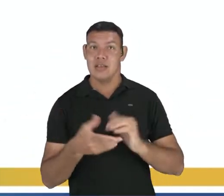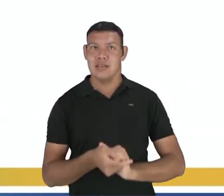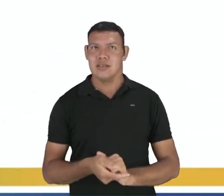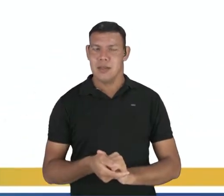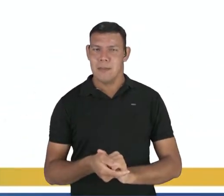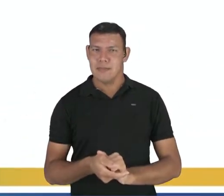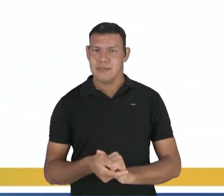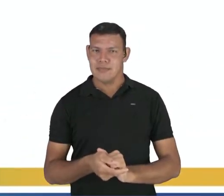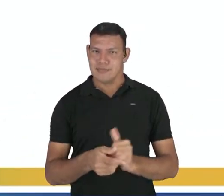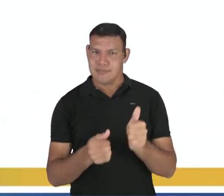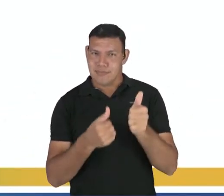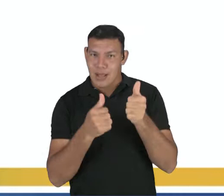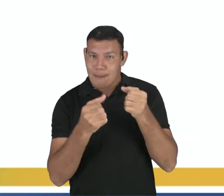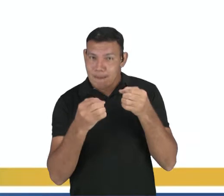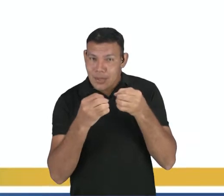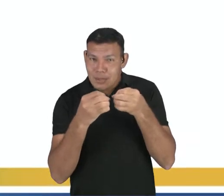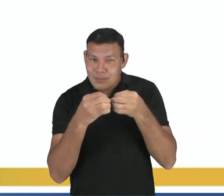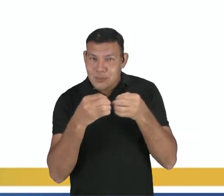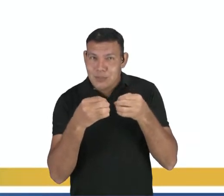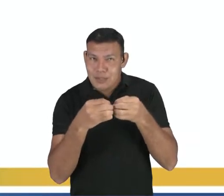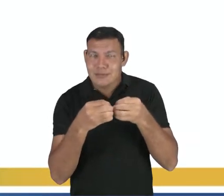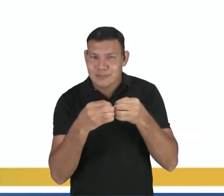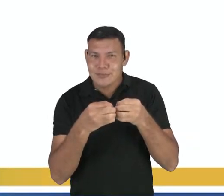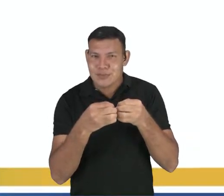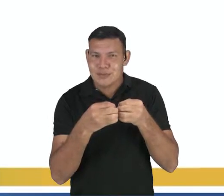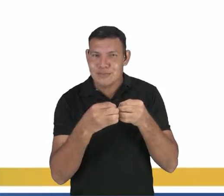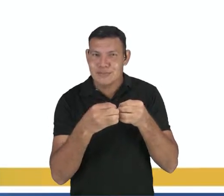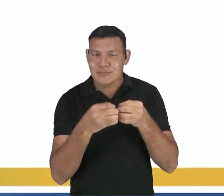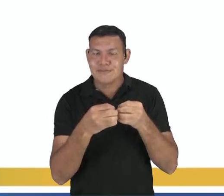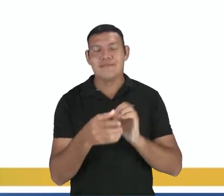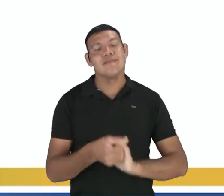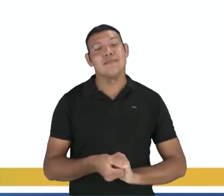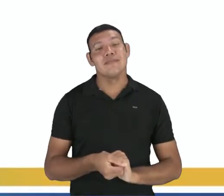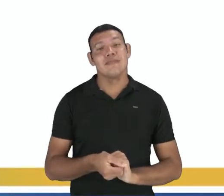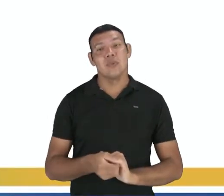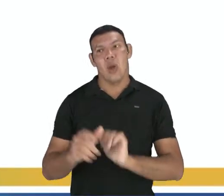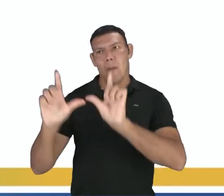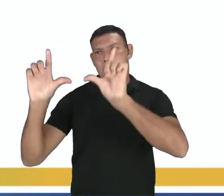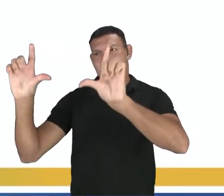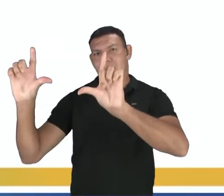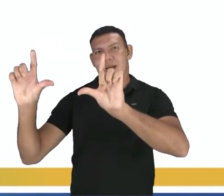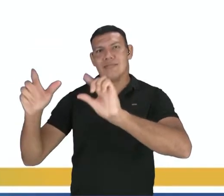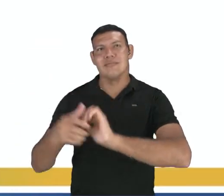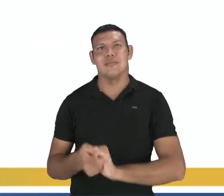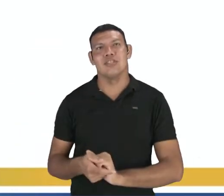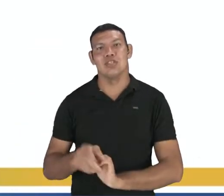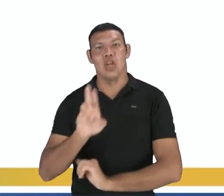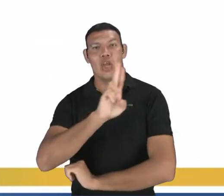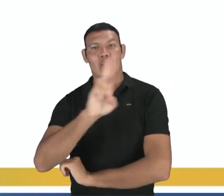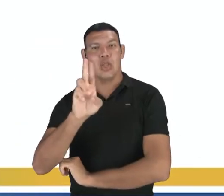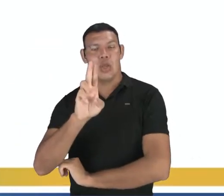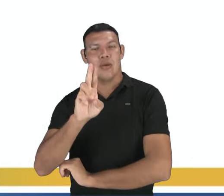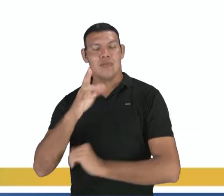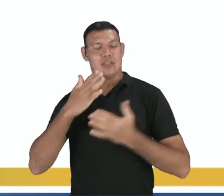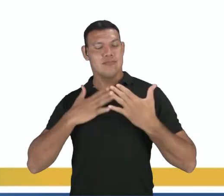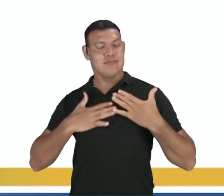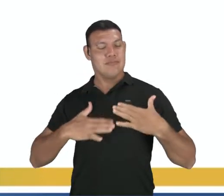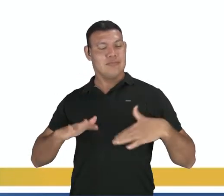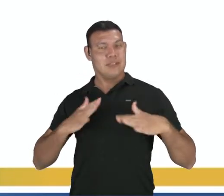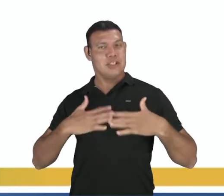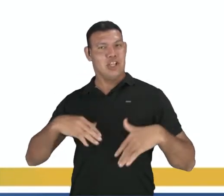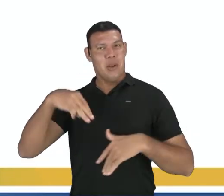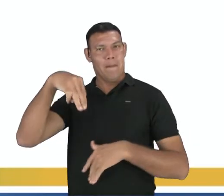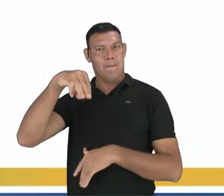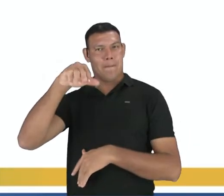perto do leão, a gente tem uma placa que diz manso, né? Que o leão é manso. Mas aí eu pergunto para